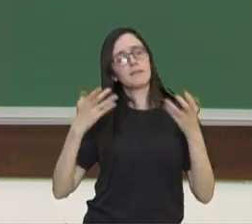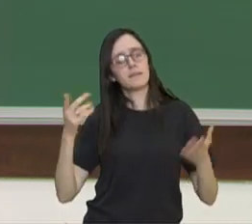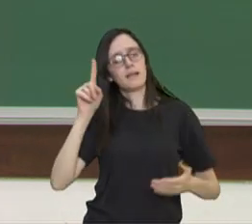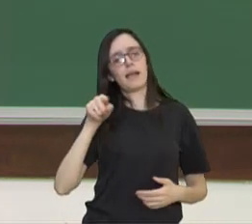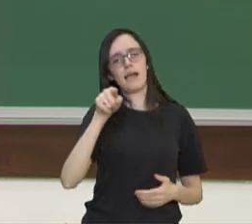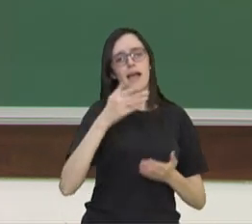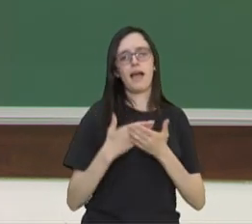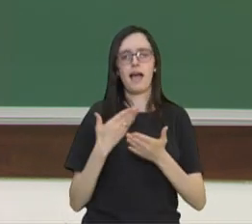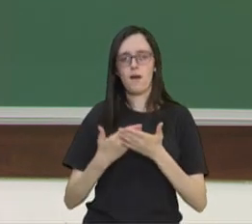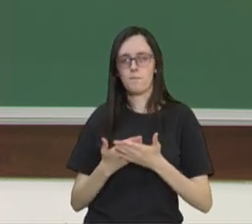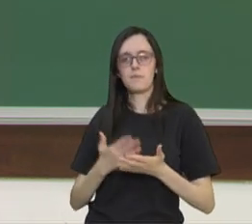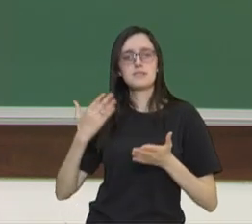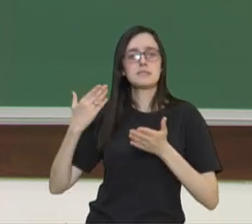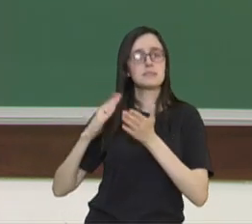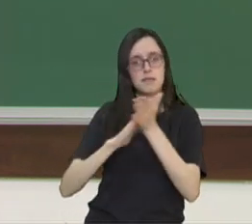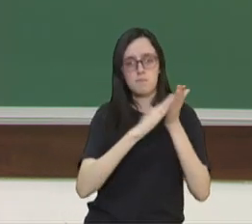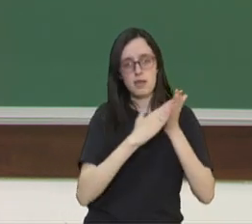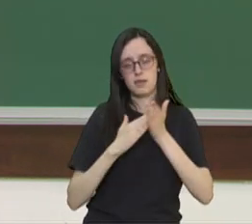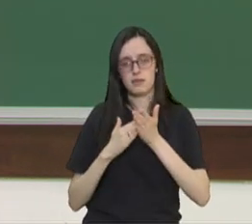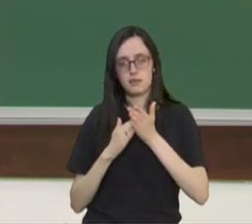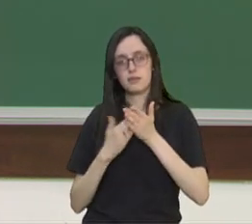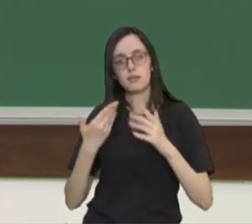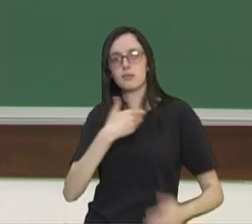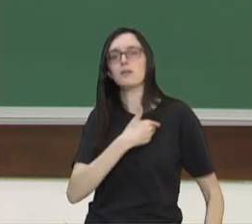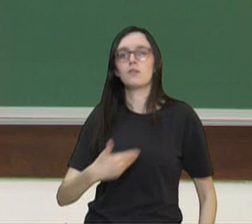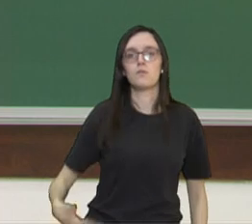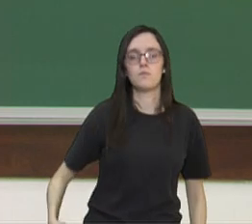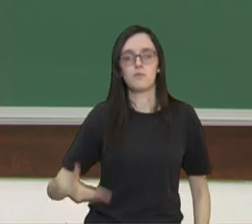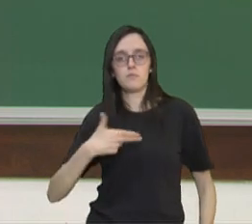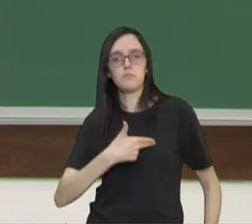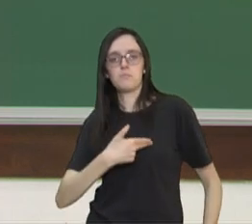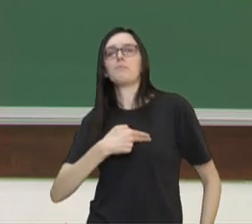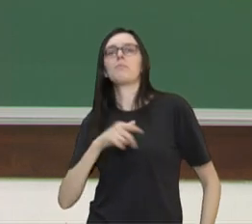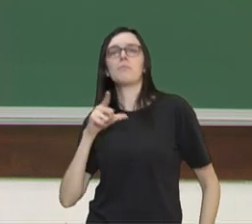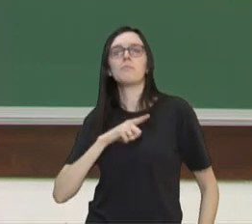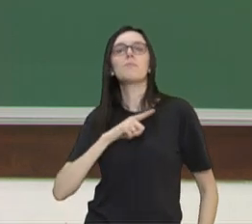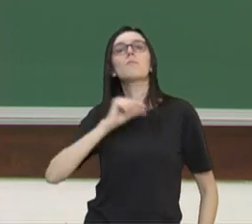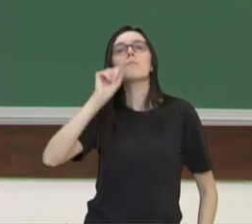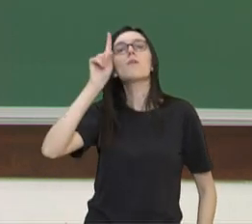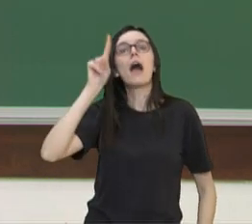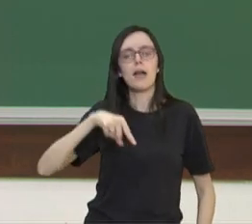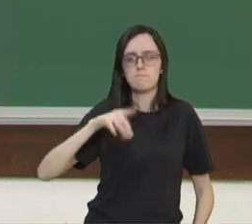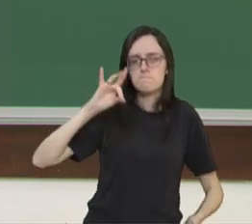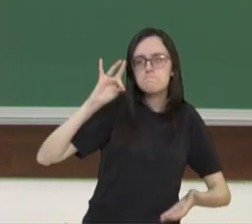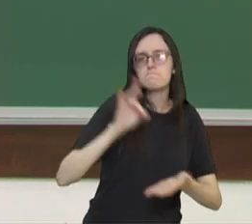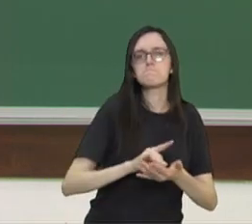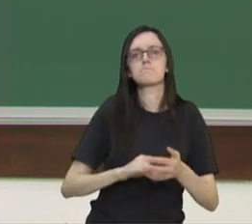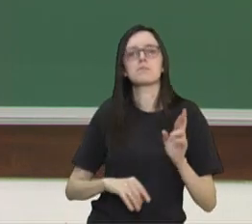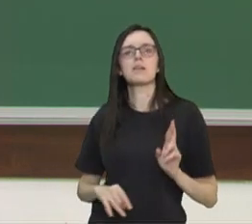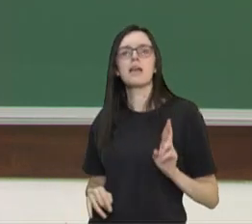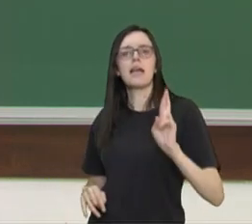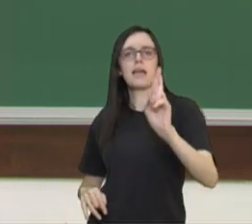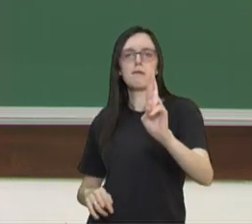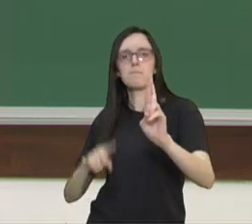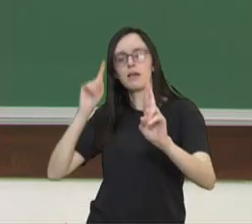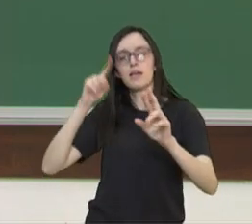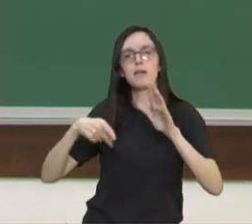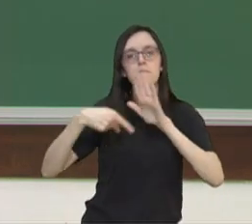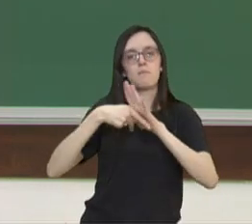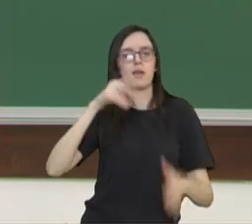na aula de hoje sobre samba, que no governo Getúlio Vargas se tornou esse legítimo representante